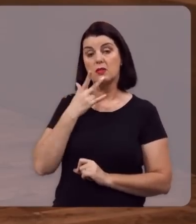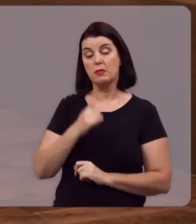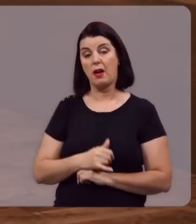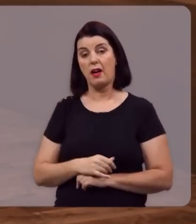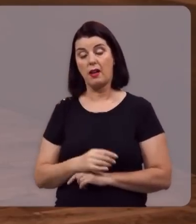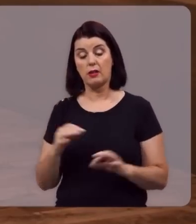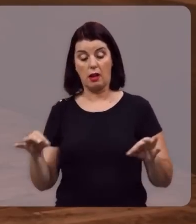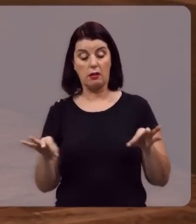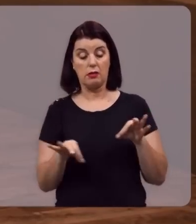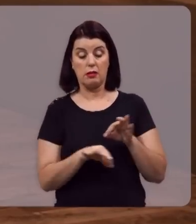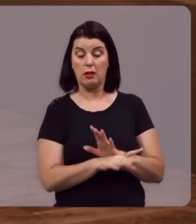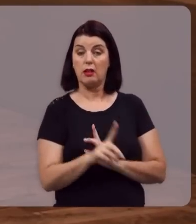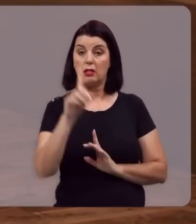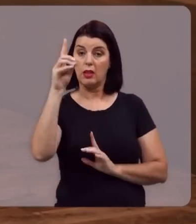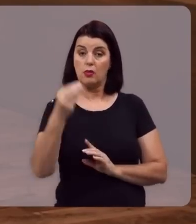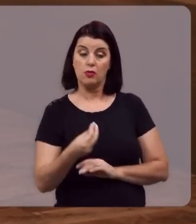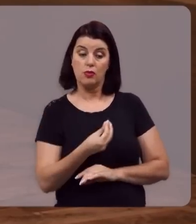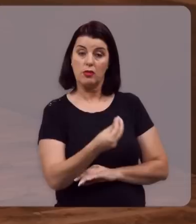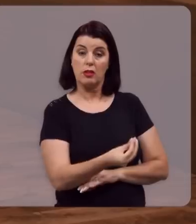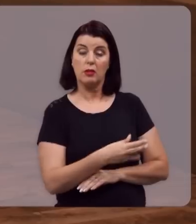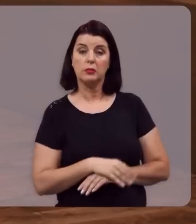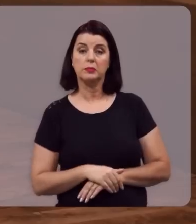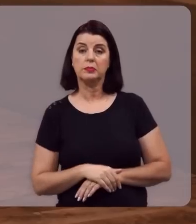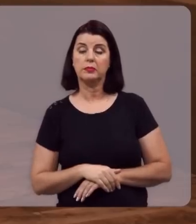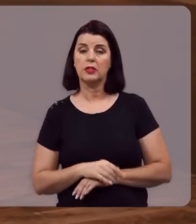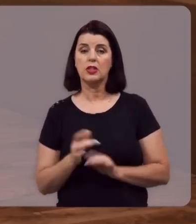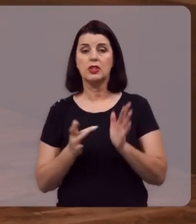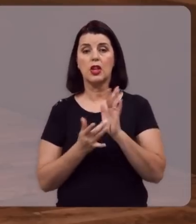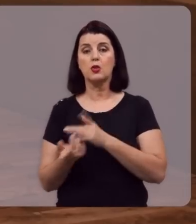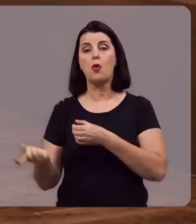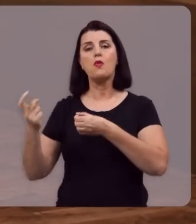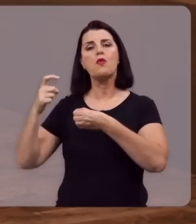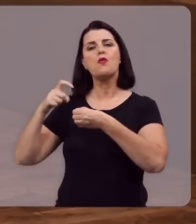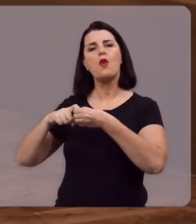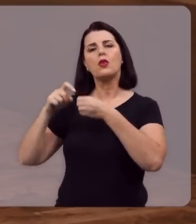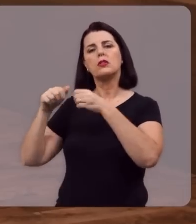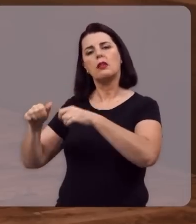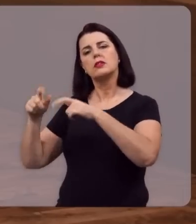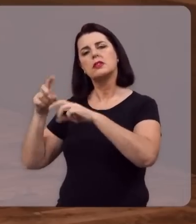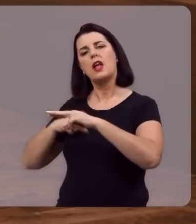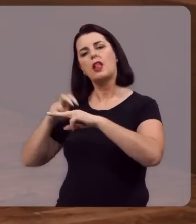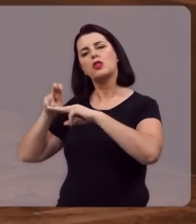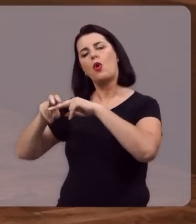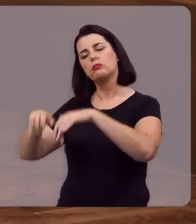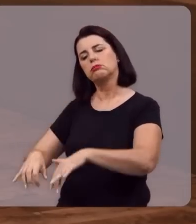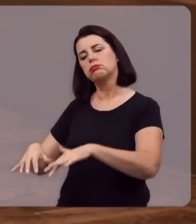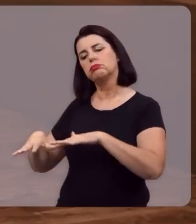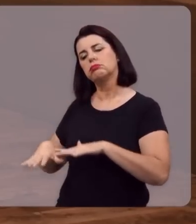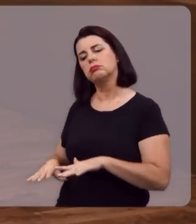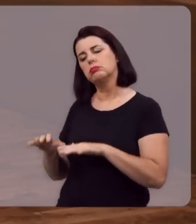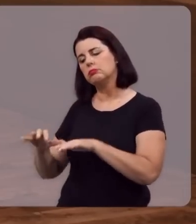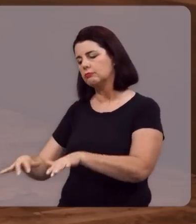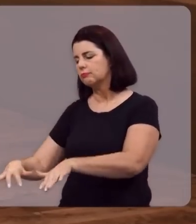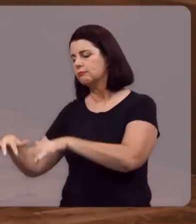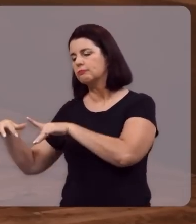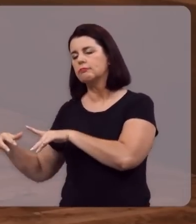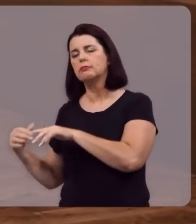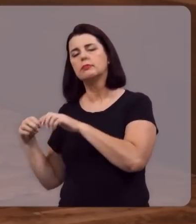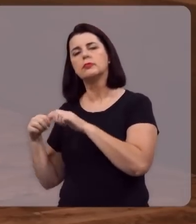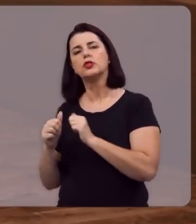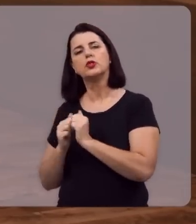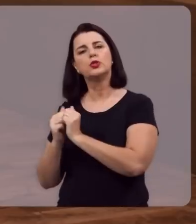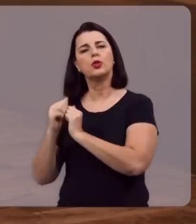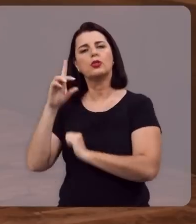Jesus concluiu a obra que o Pai lhe confiou. Jesus voltou para o céu e foi entronizado pelo Pai à sua direita em